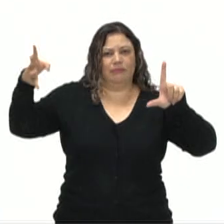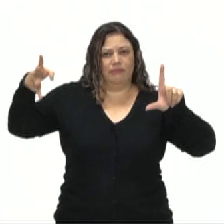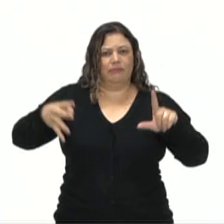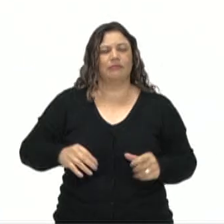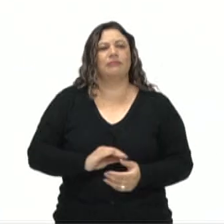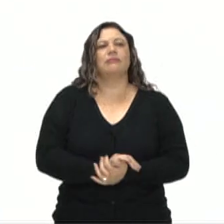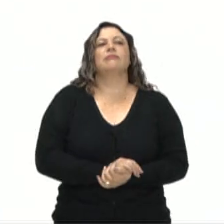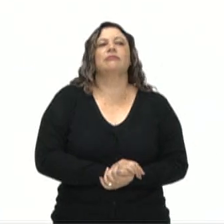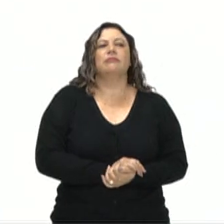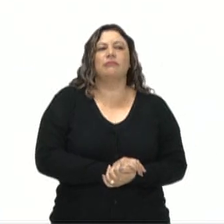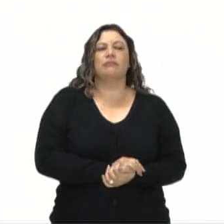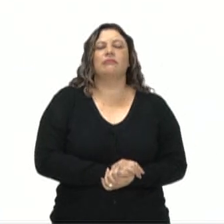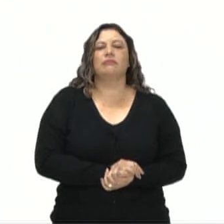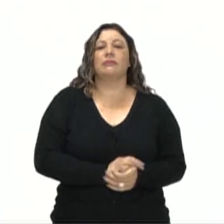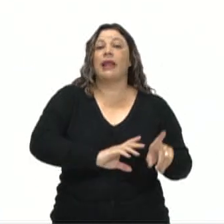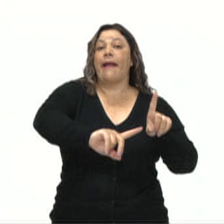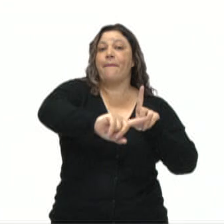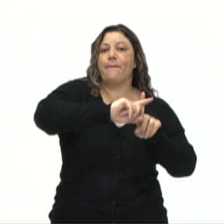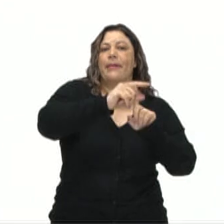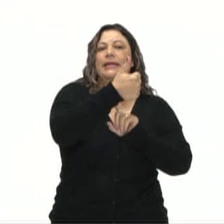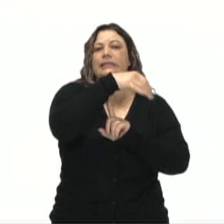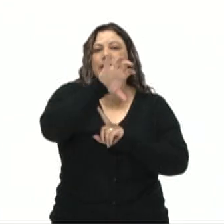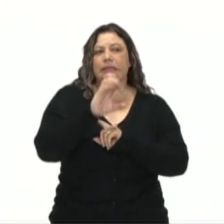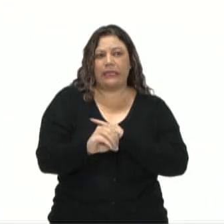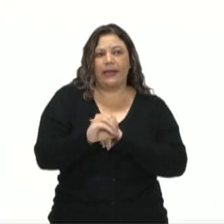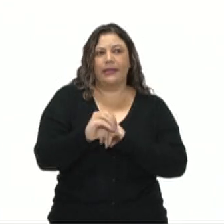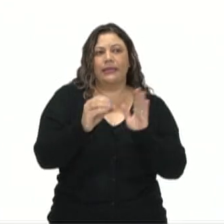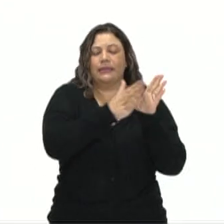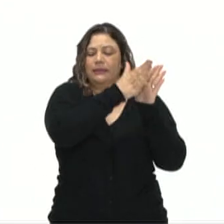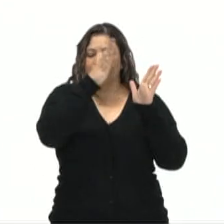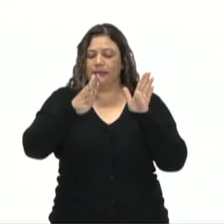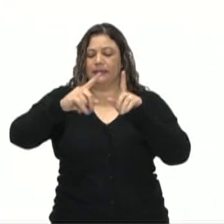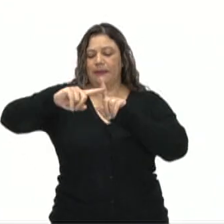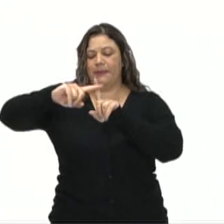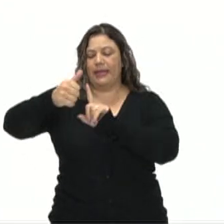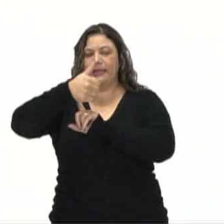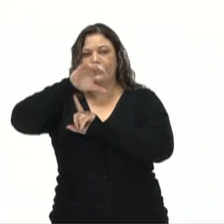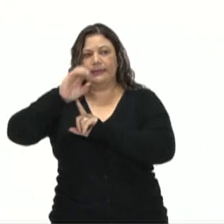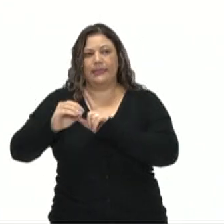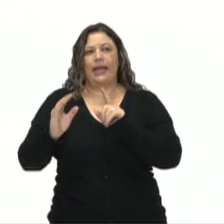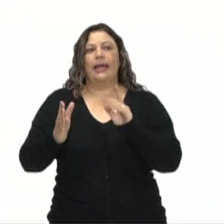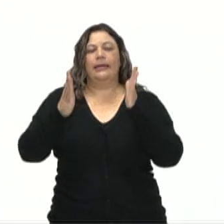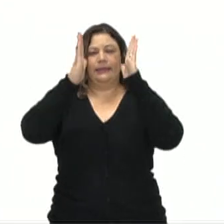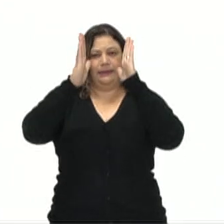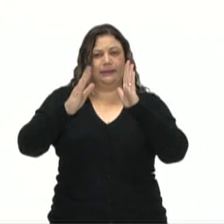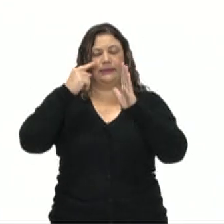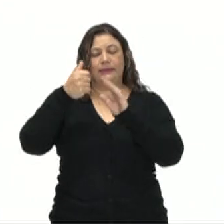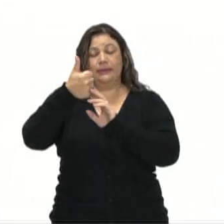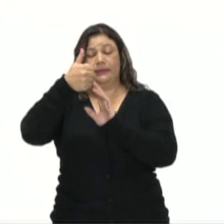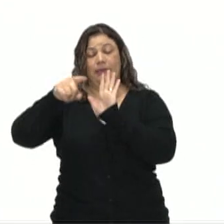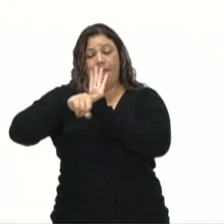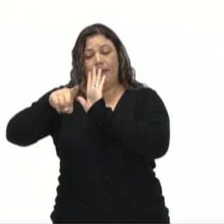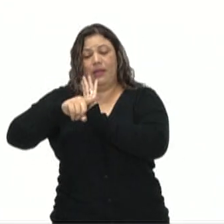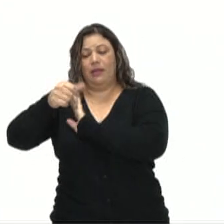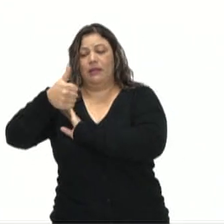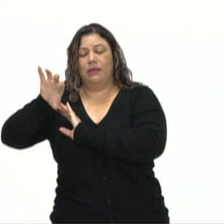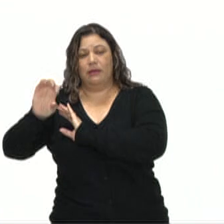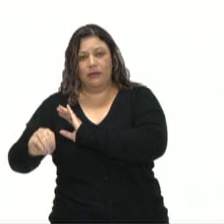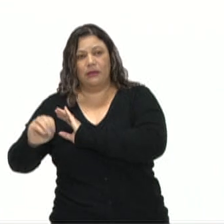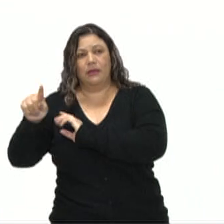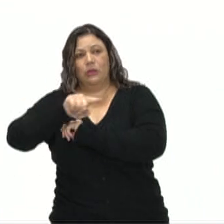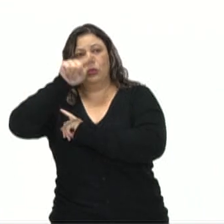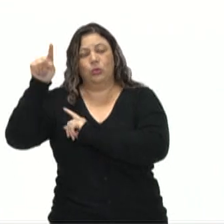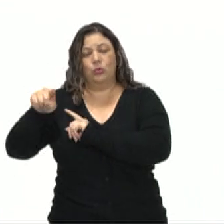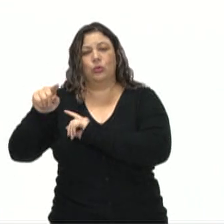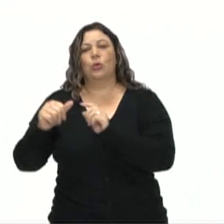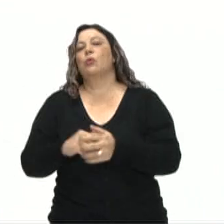10, a mesma coisa, né? O módulo de mais 10 é 10, o simétrico é menos 10, e o módulo do simétrico, o